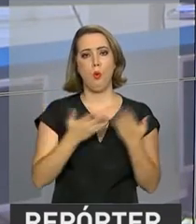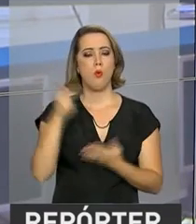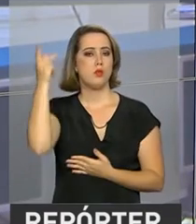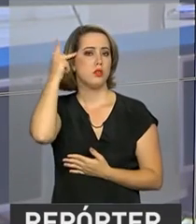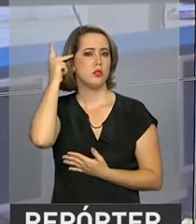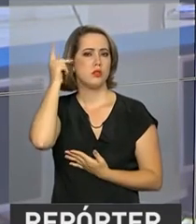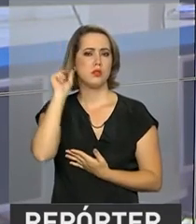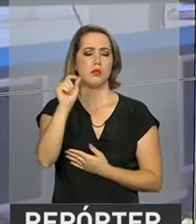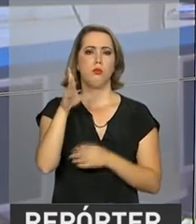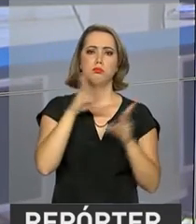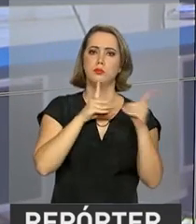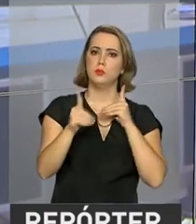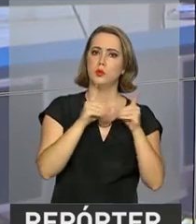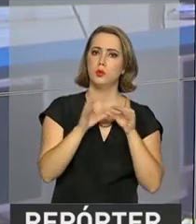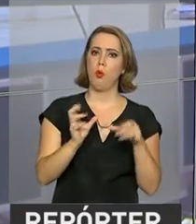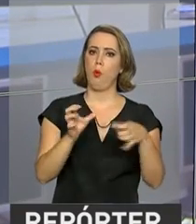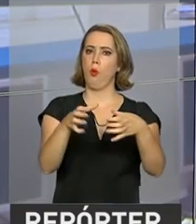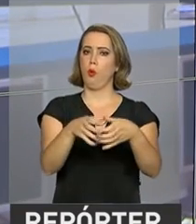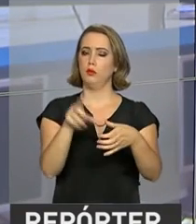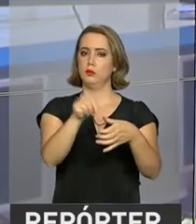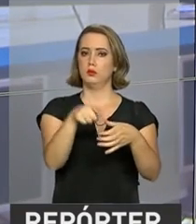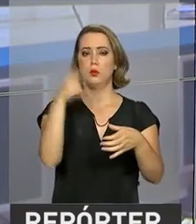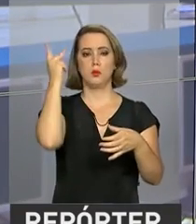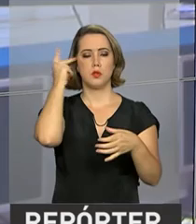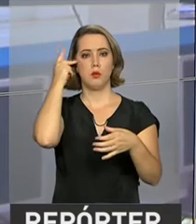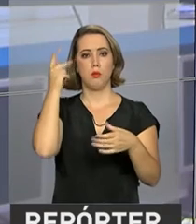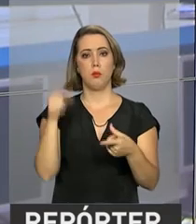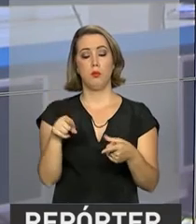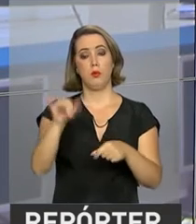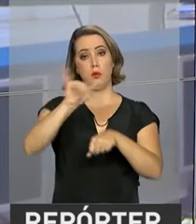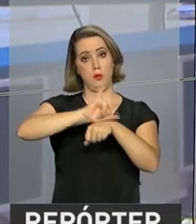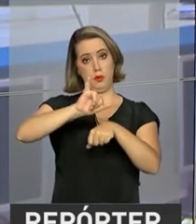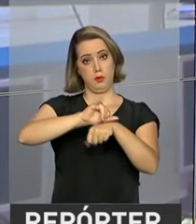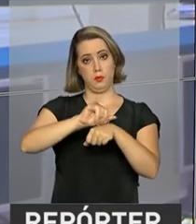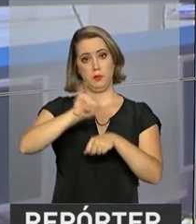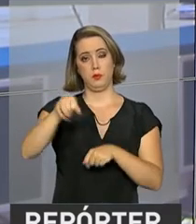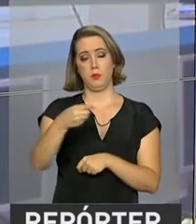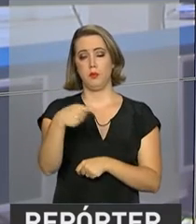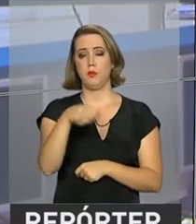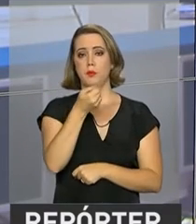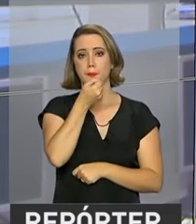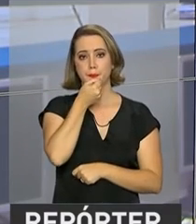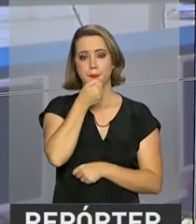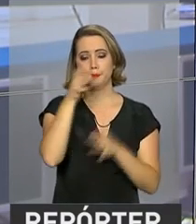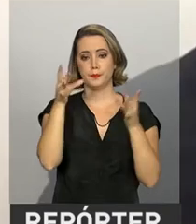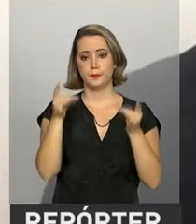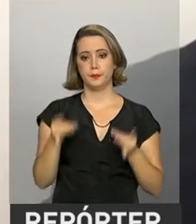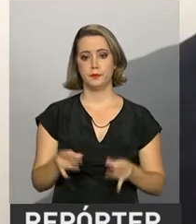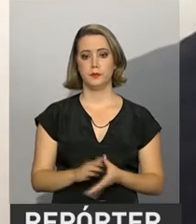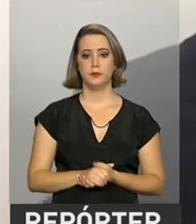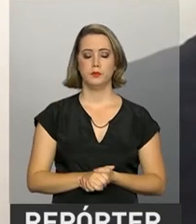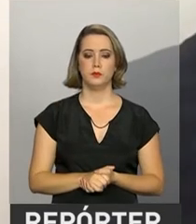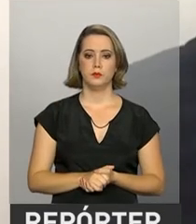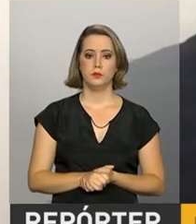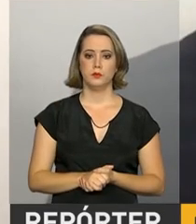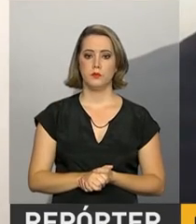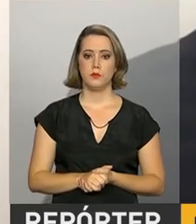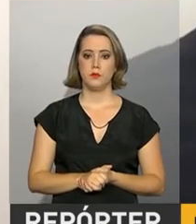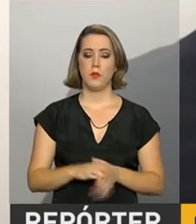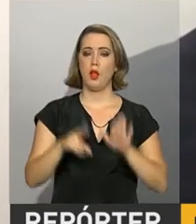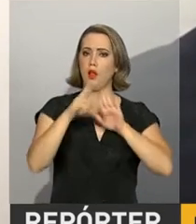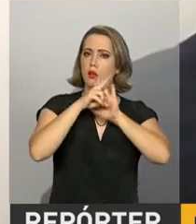discutir o assunto com o setor da capital paulista josé luiz filho tem os detalhes a instrução normativa